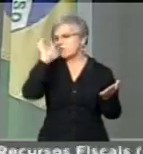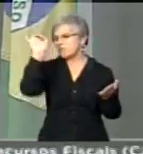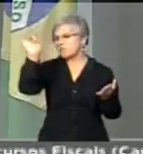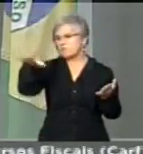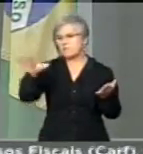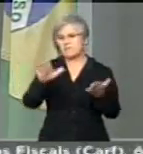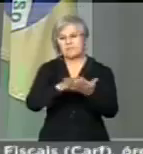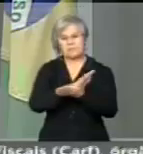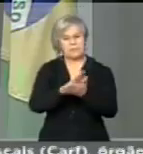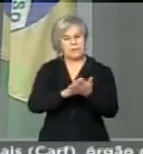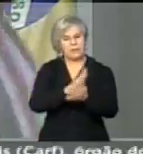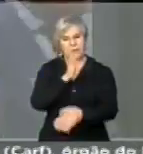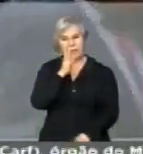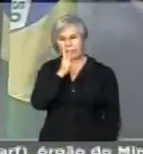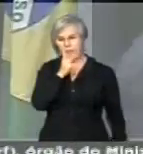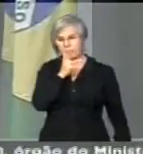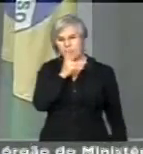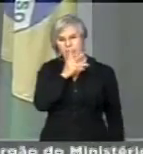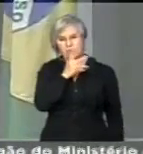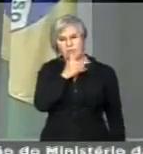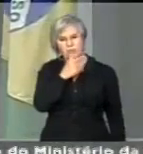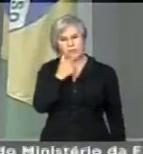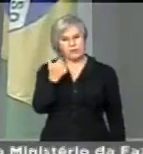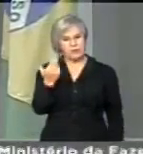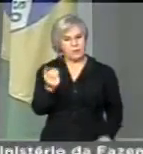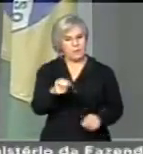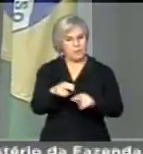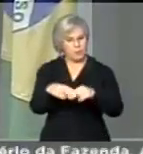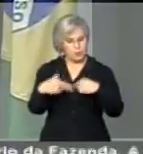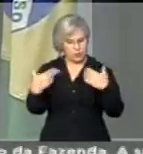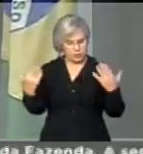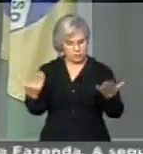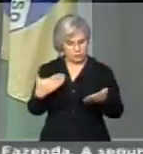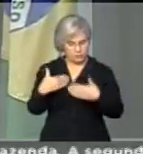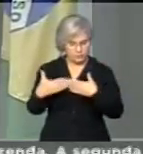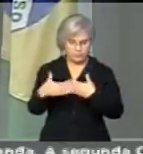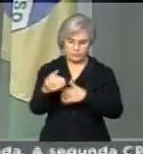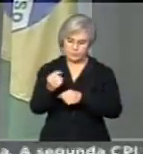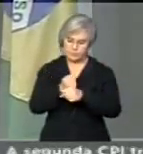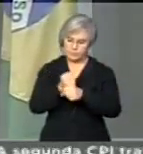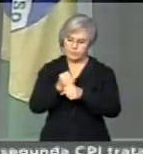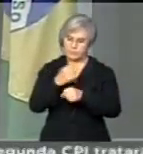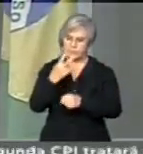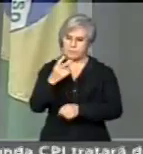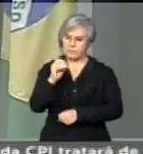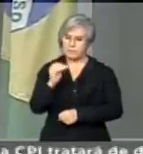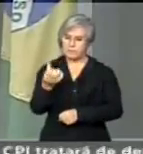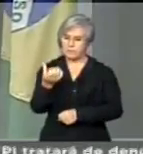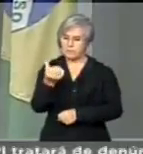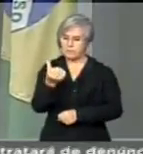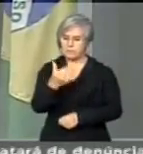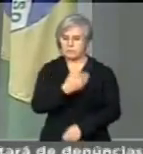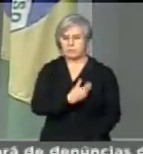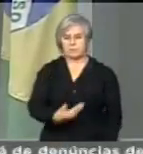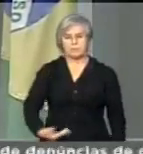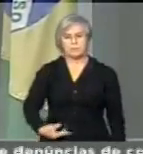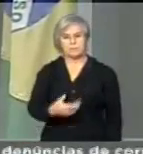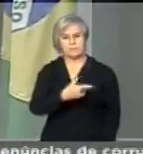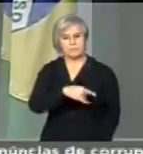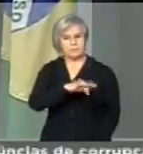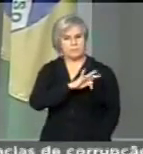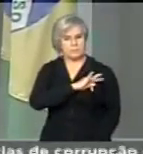absolutamente lenta. Portanto, o 2016, em que o governo do PT faz